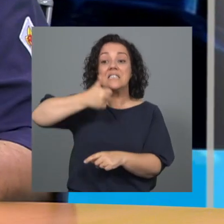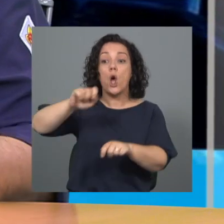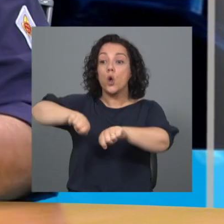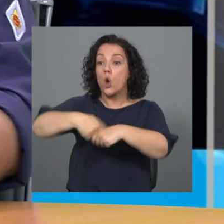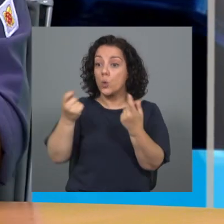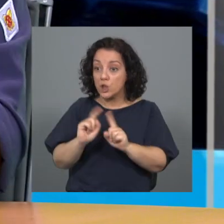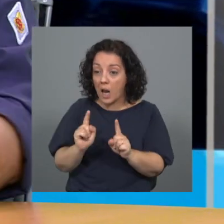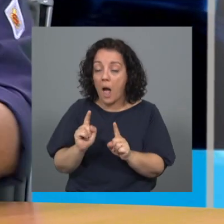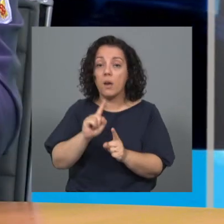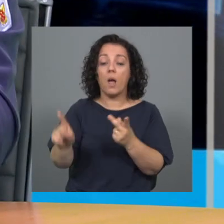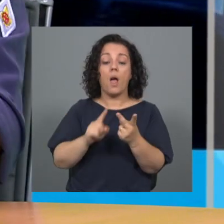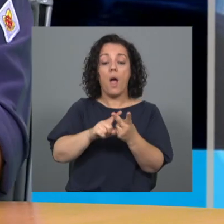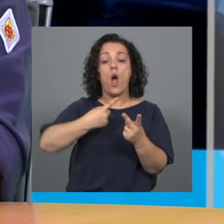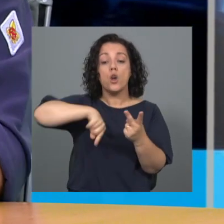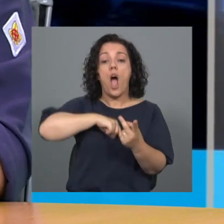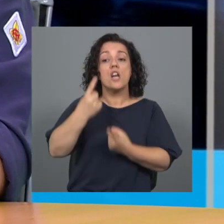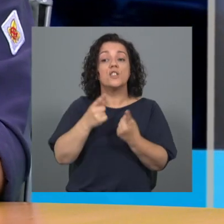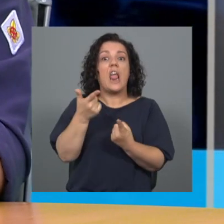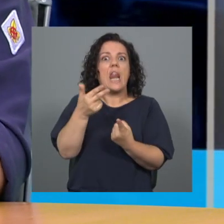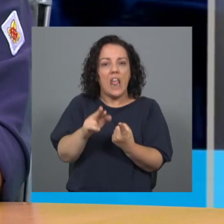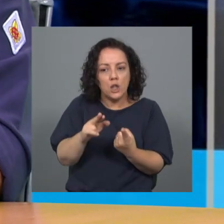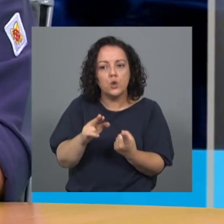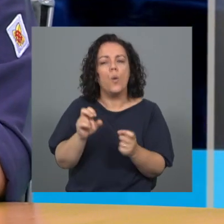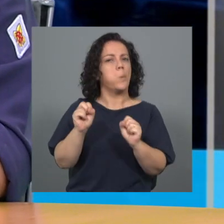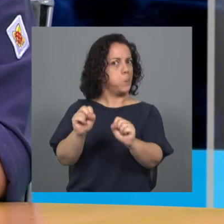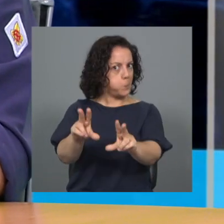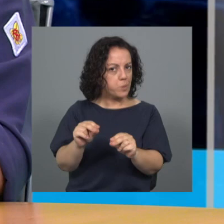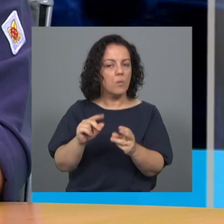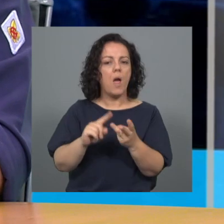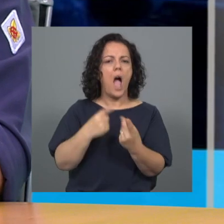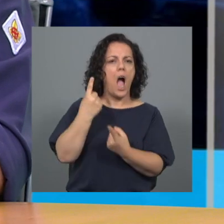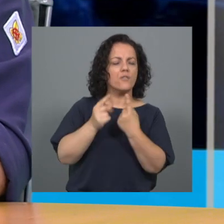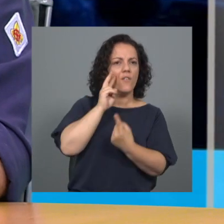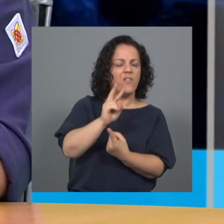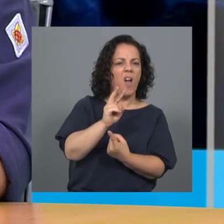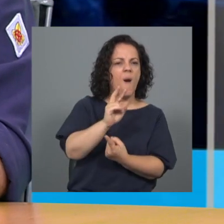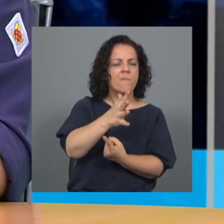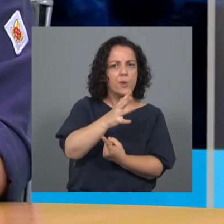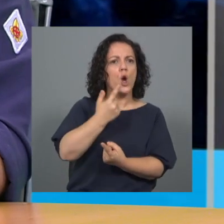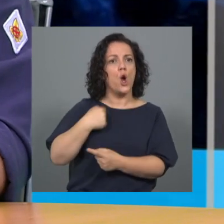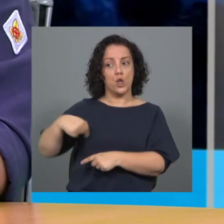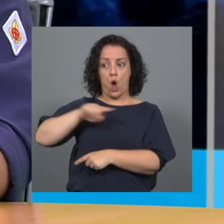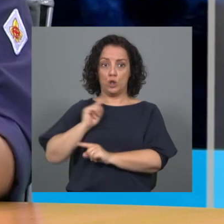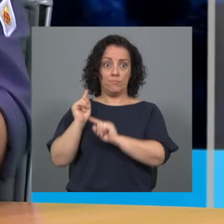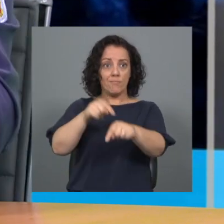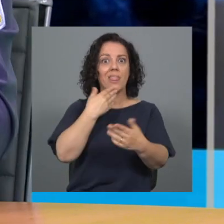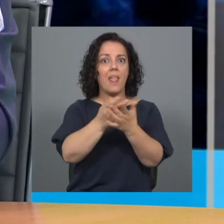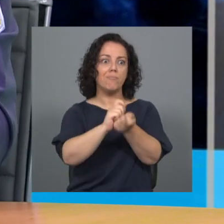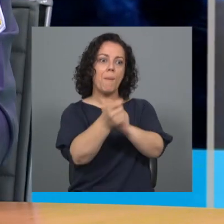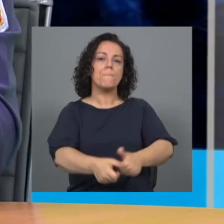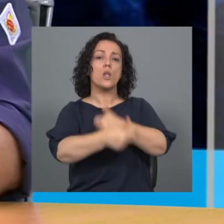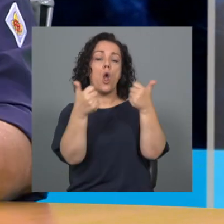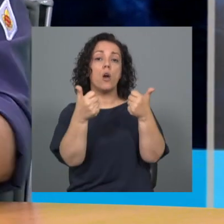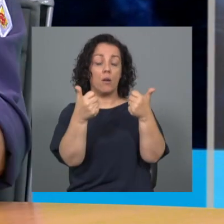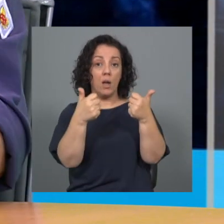lixo que fizermos, mas às vezes conseguimos encontrar espaço de manobra para fazer alguma coisa de melhor no local em que estivermos. E se assim o fizermos, outros poderão utilizar